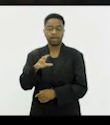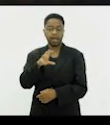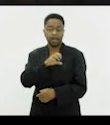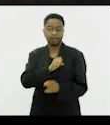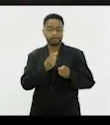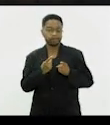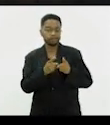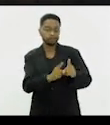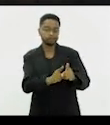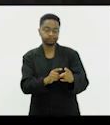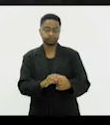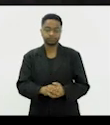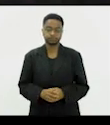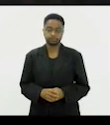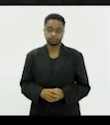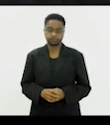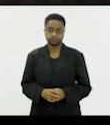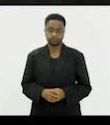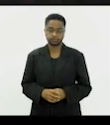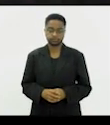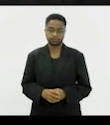E, enquanto isso,